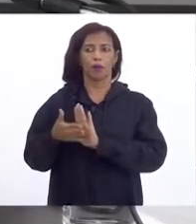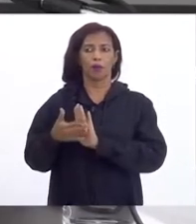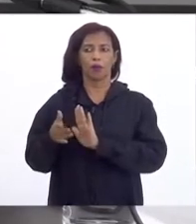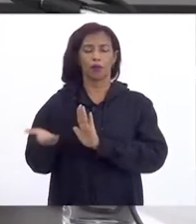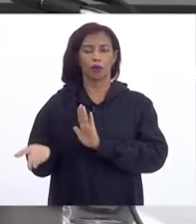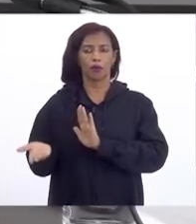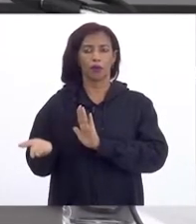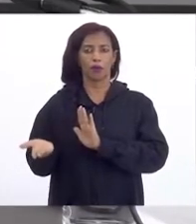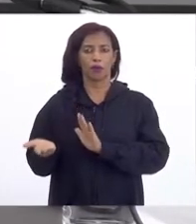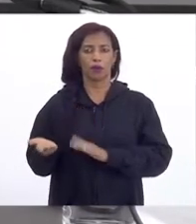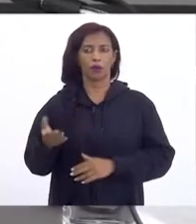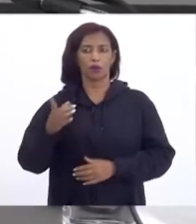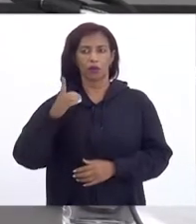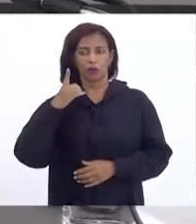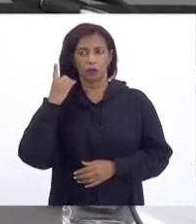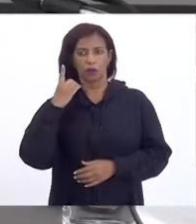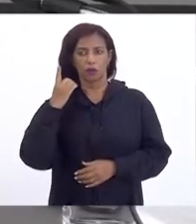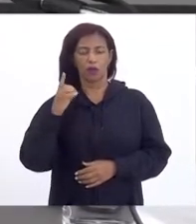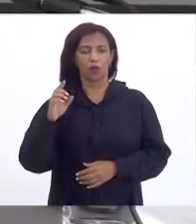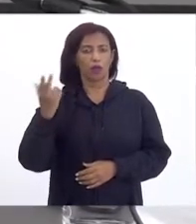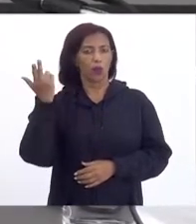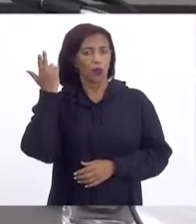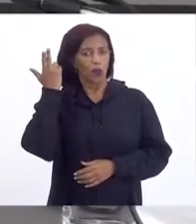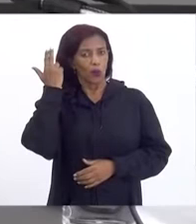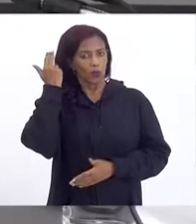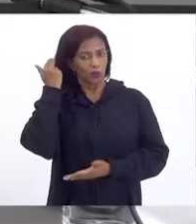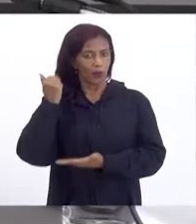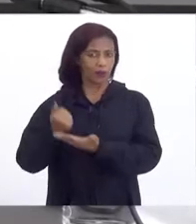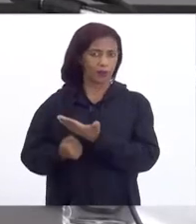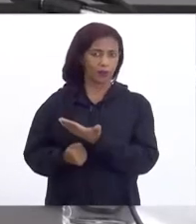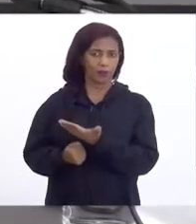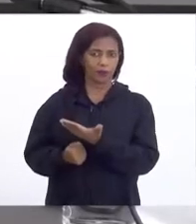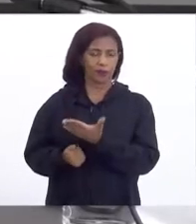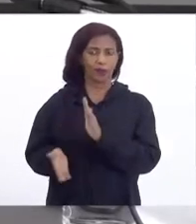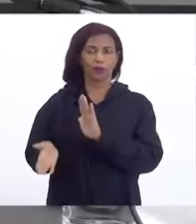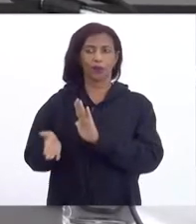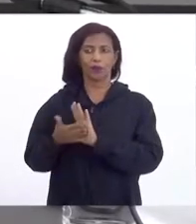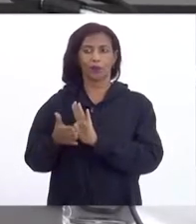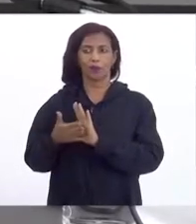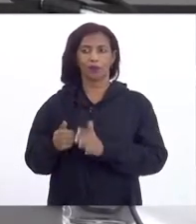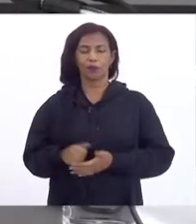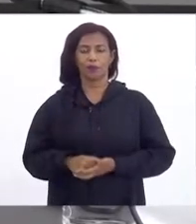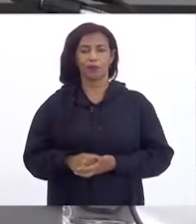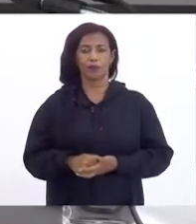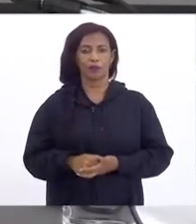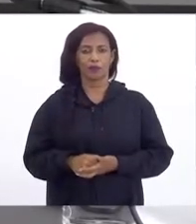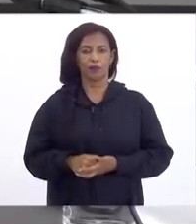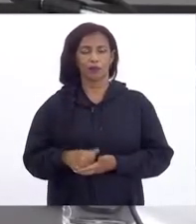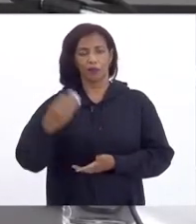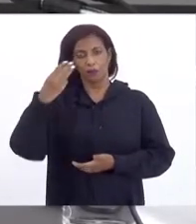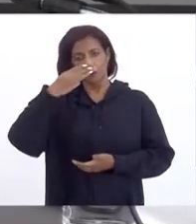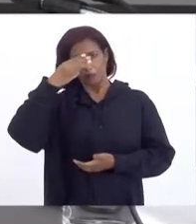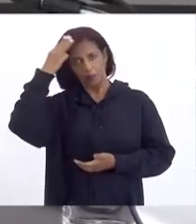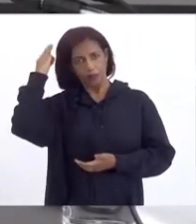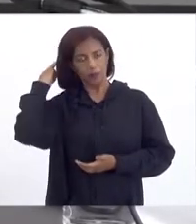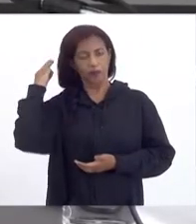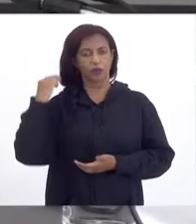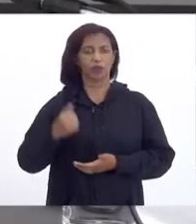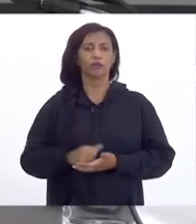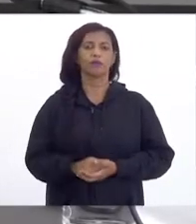o nobre deputado Oliomar Coelho, propor o deputado Márcio Pacheco